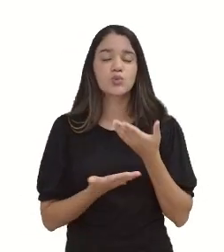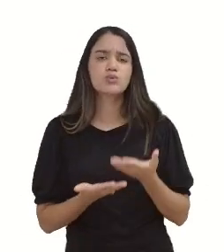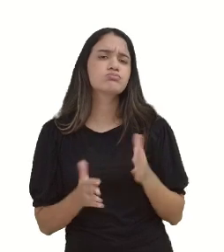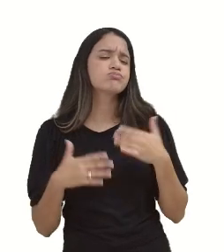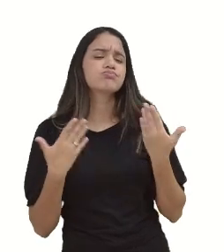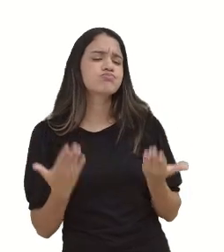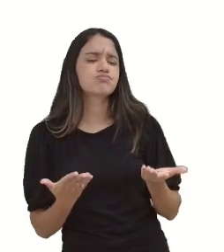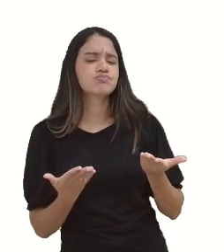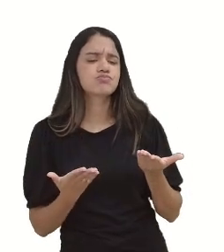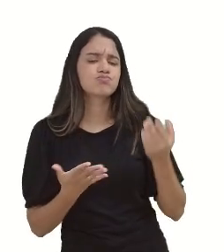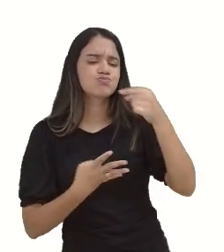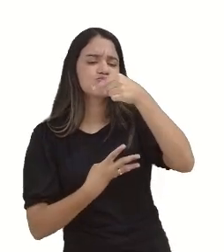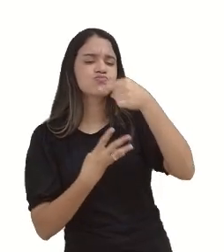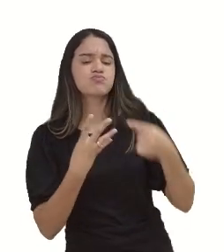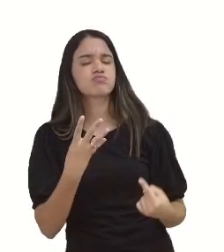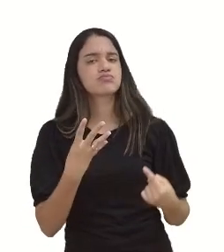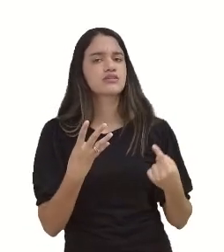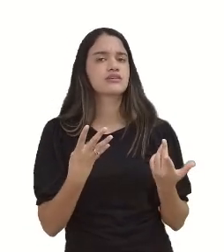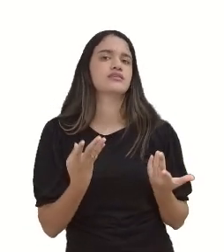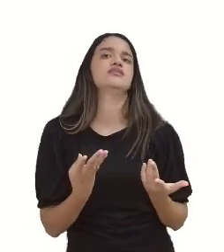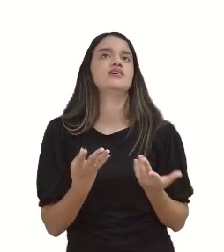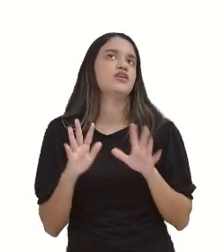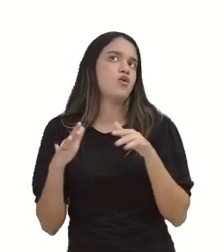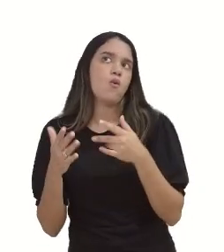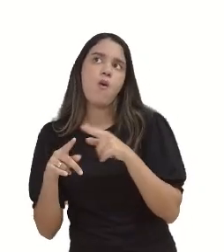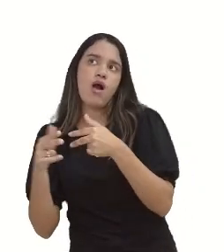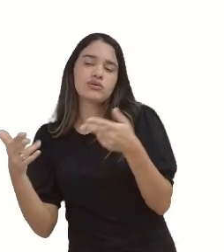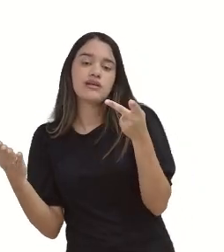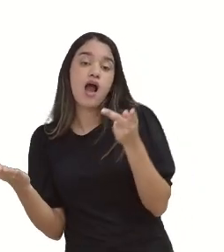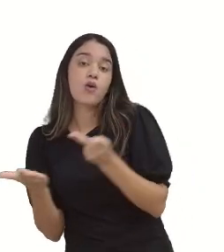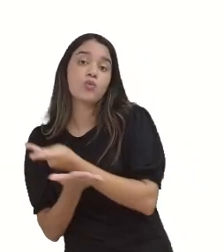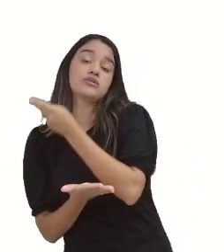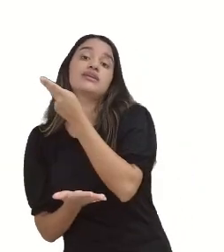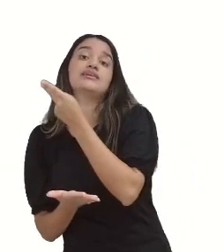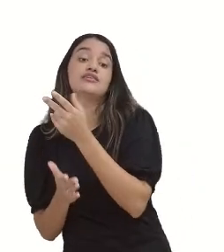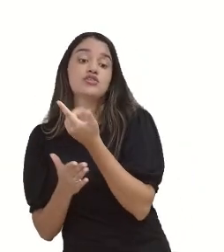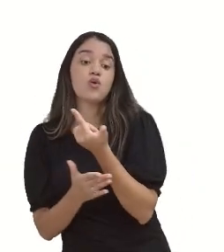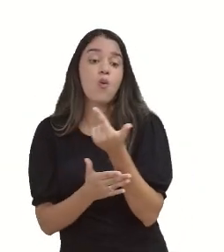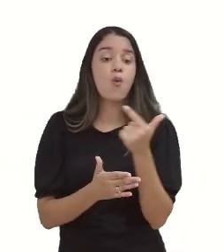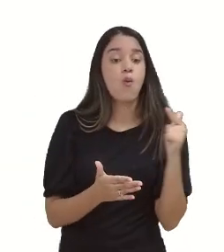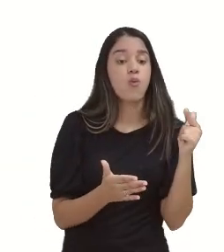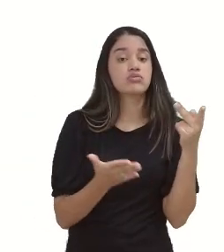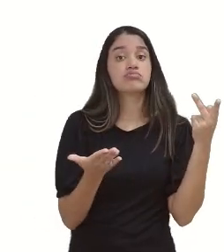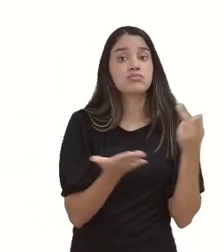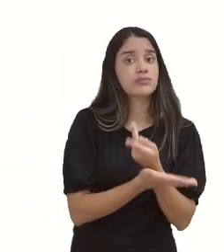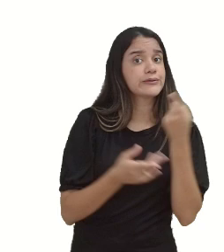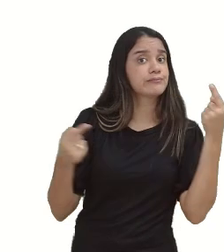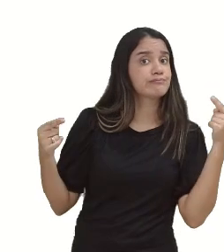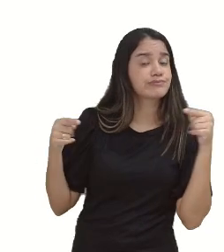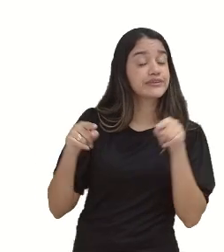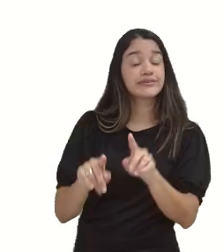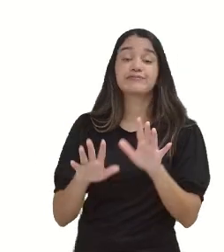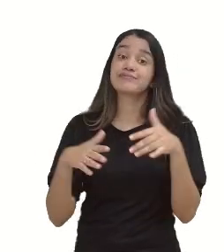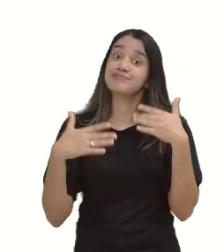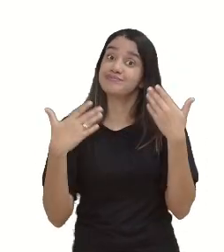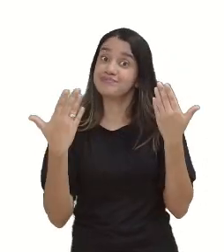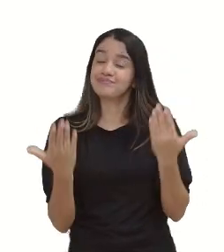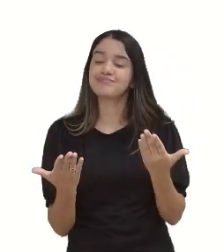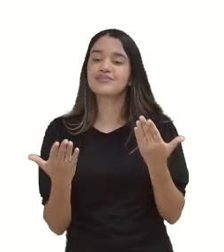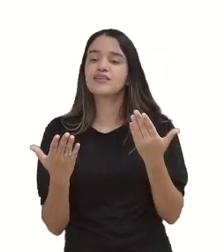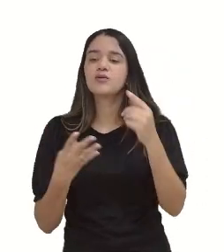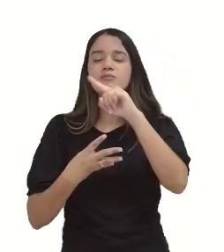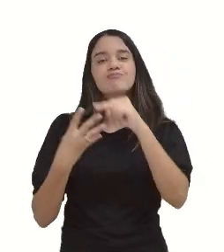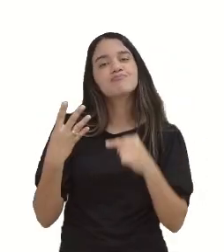aí? Uma coisa acontece enquanto outra também acontece. Então, é a